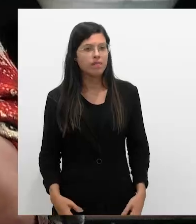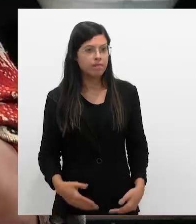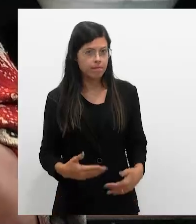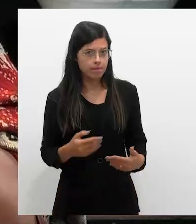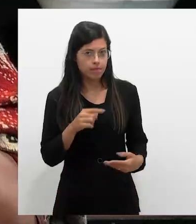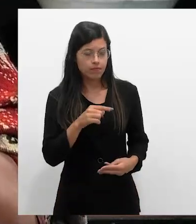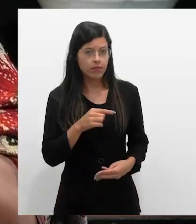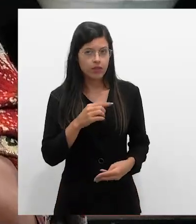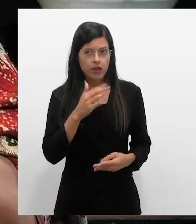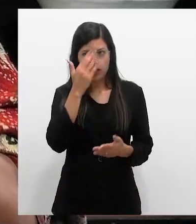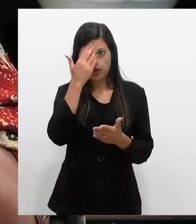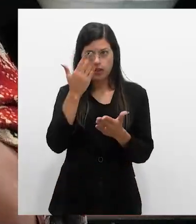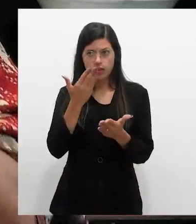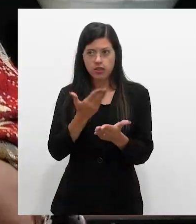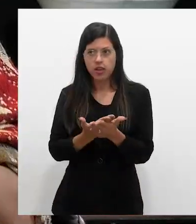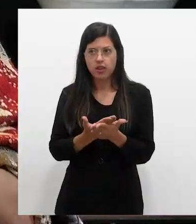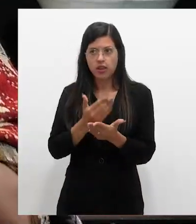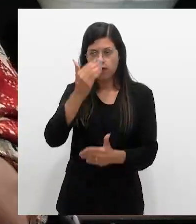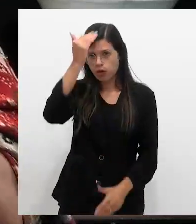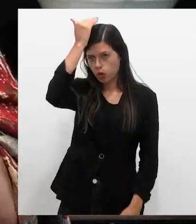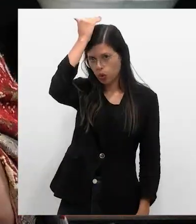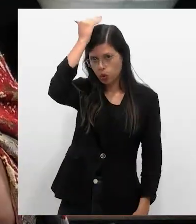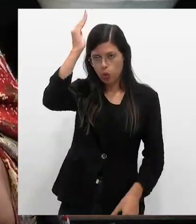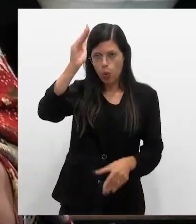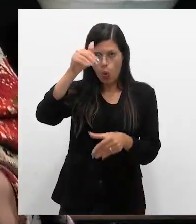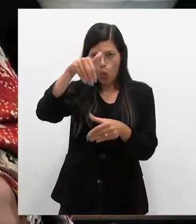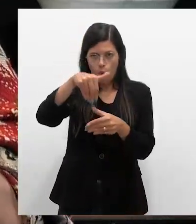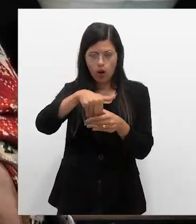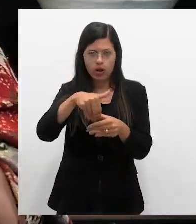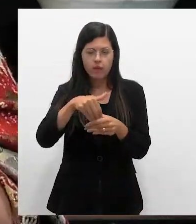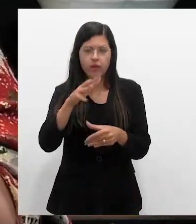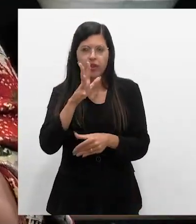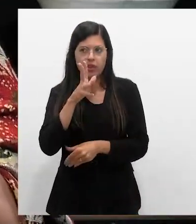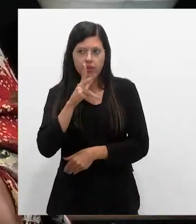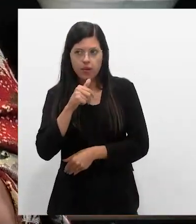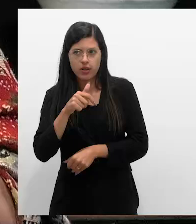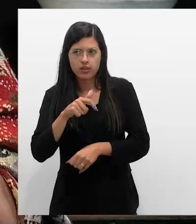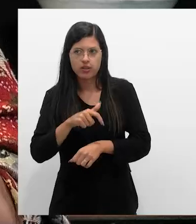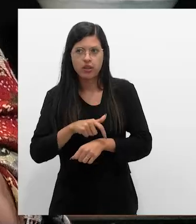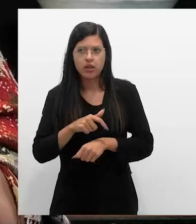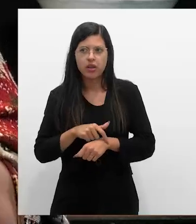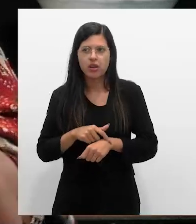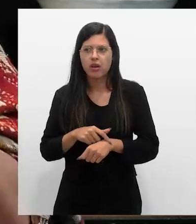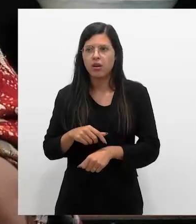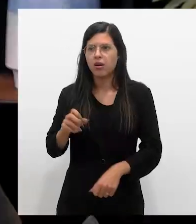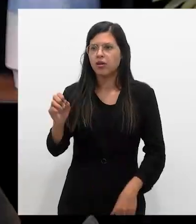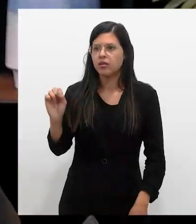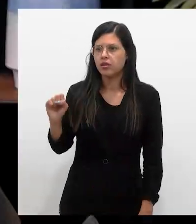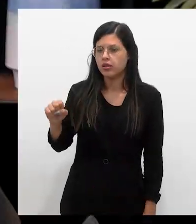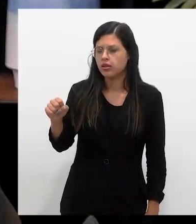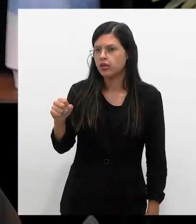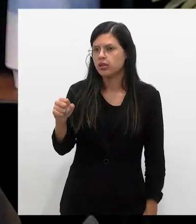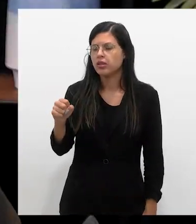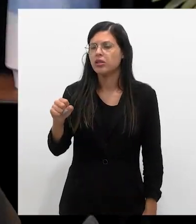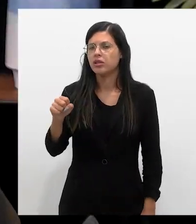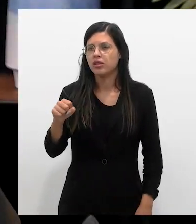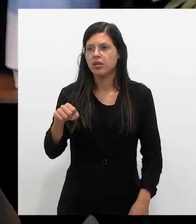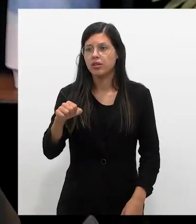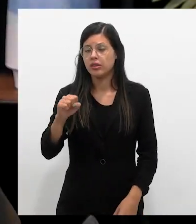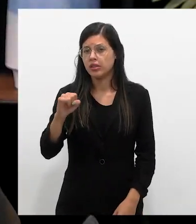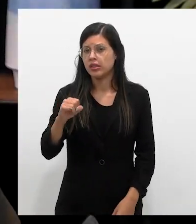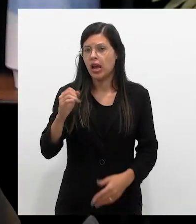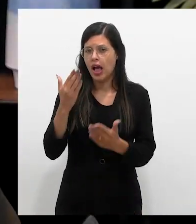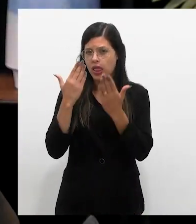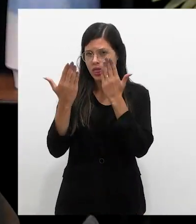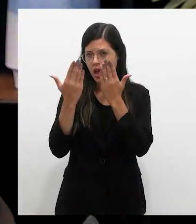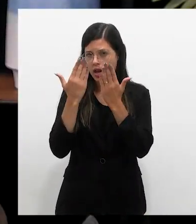Agora, o senhor esperava que o conclave levasse esse tempo, fosse rápido? Sim. Porque as Nos últimos pessoas dizem que 50, são 60